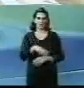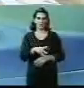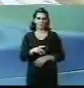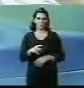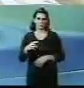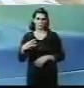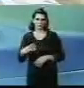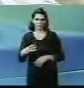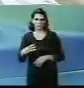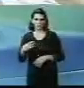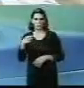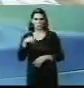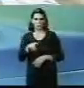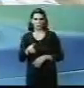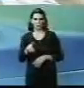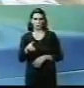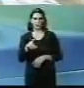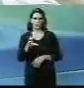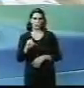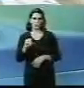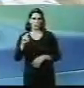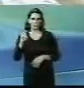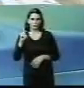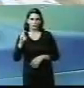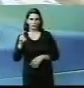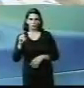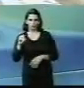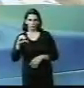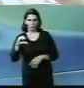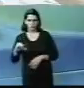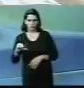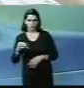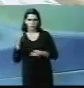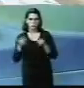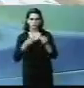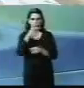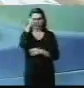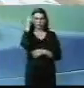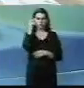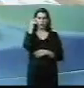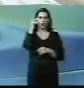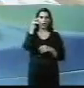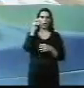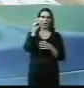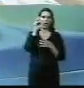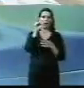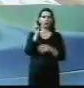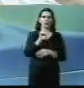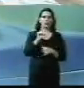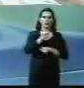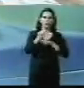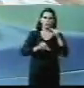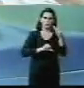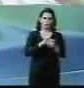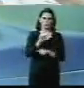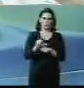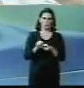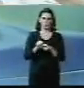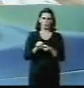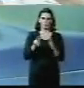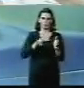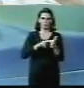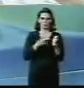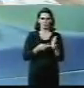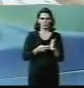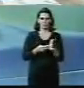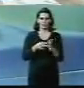.mp3, .doc. Ele realmente agora, porque o que as pessoas faziam? Eles renomeavam o arquivo e enviavam de qualquer forma.